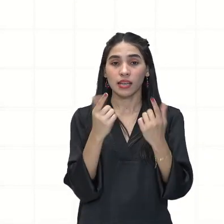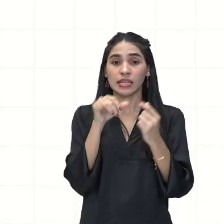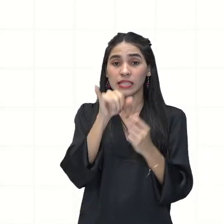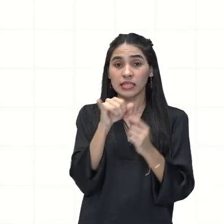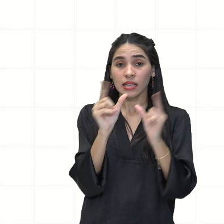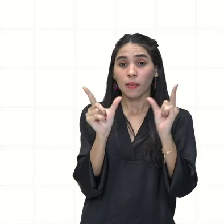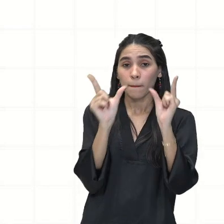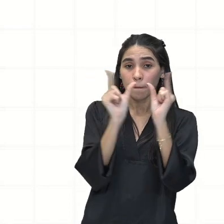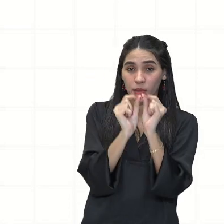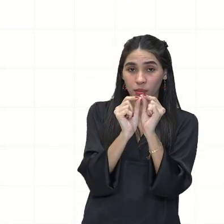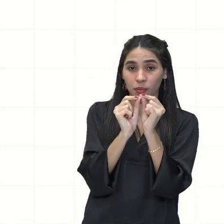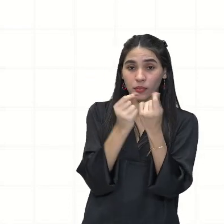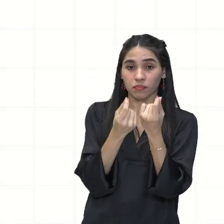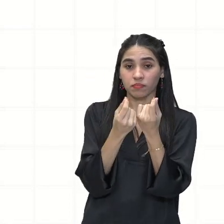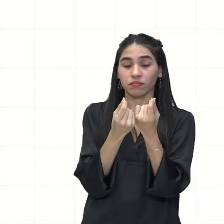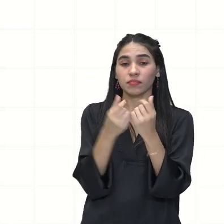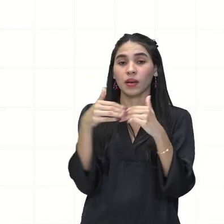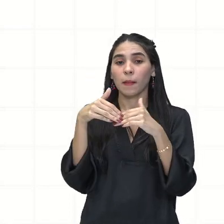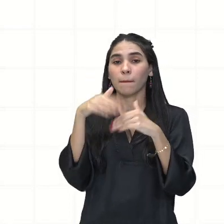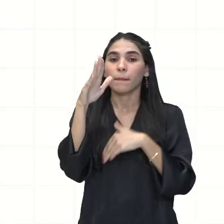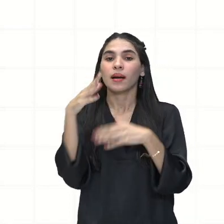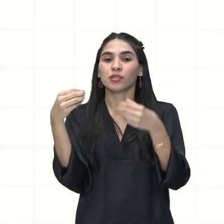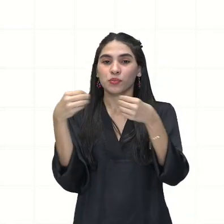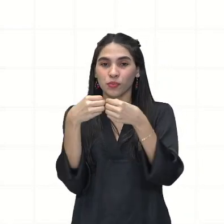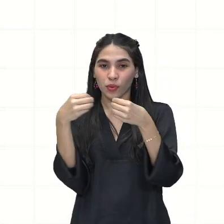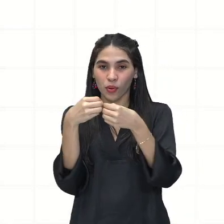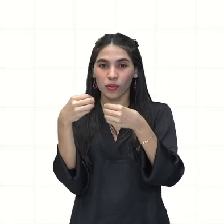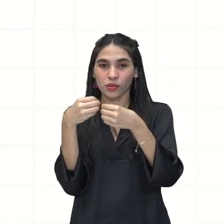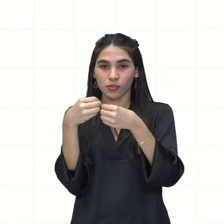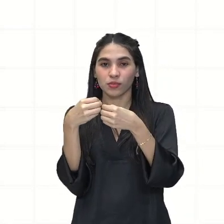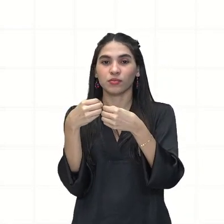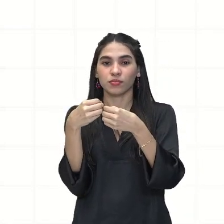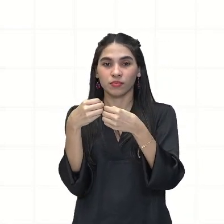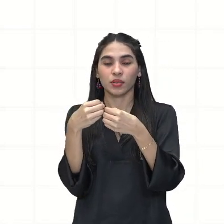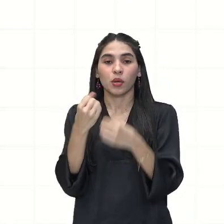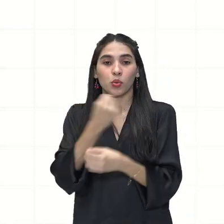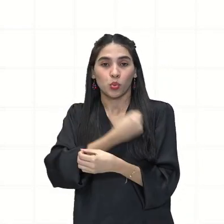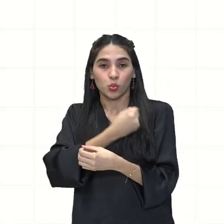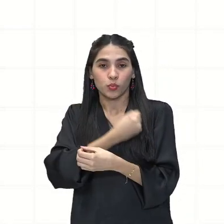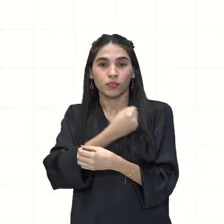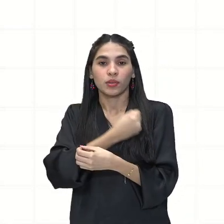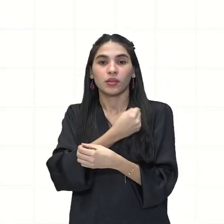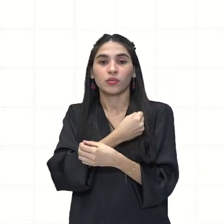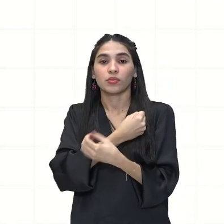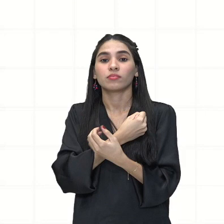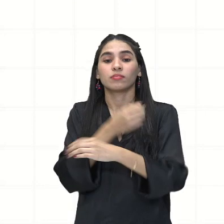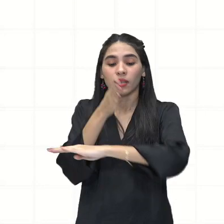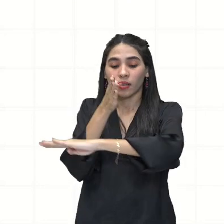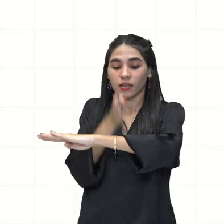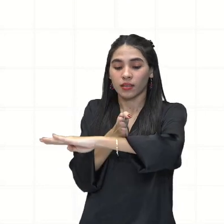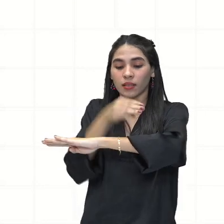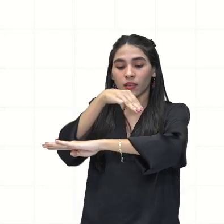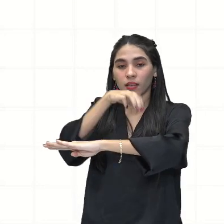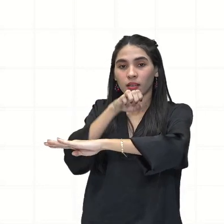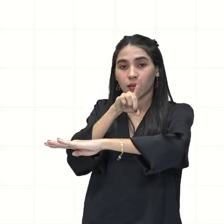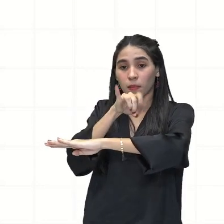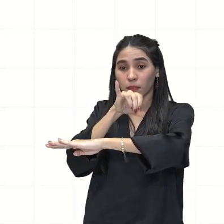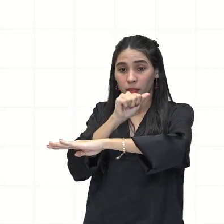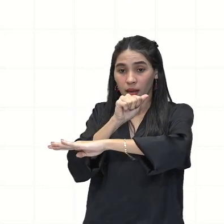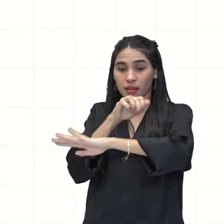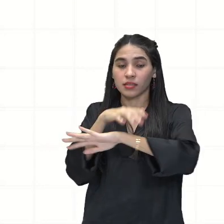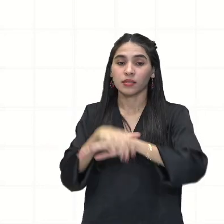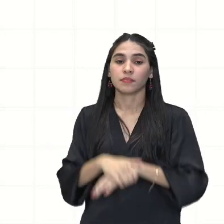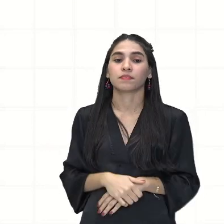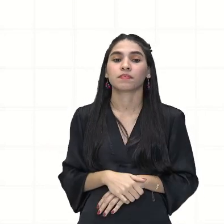que significa, ó, mais próximo, os valores estão da média.